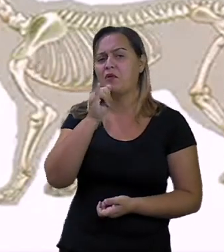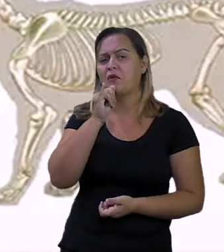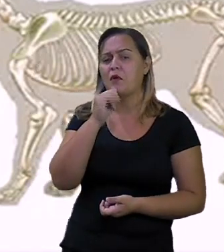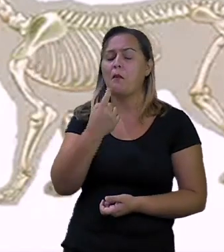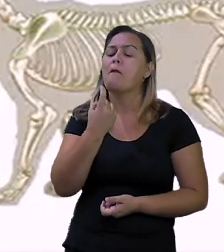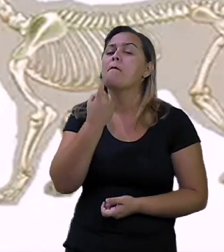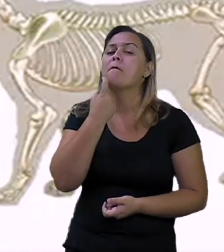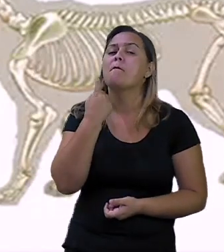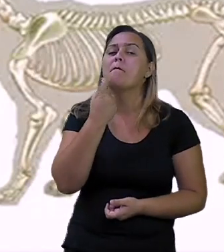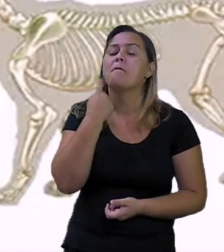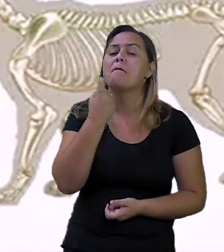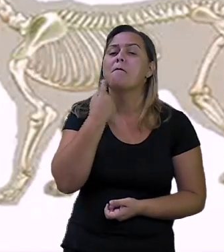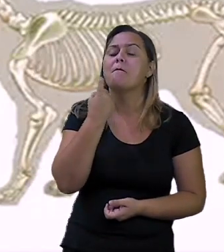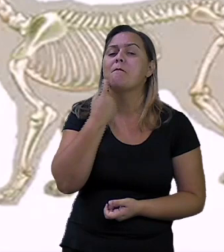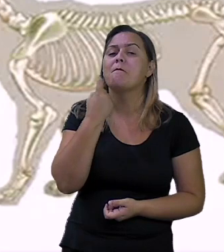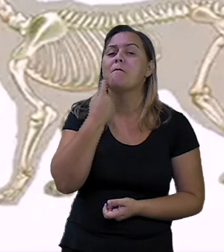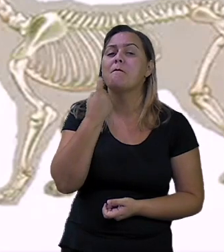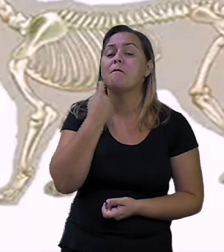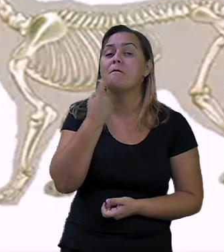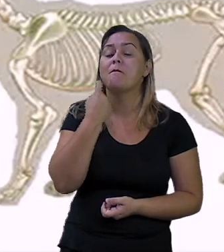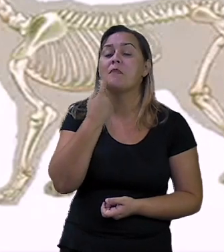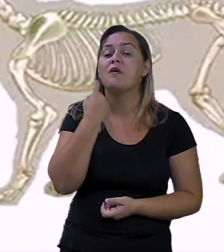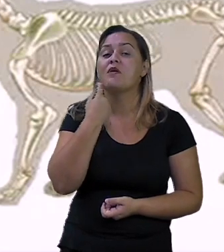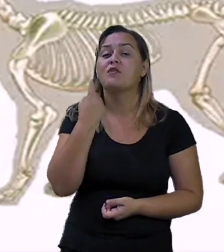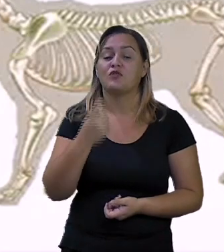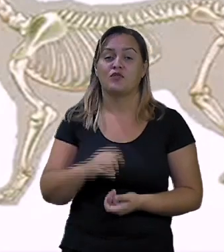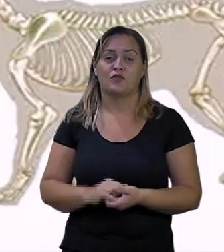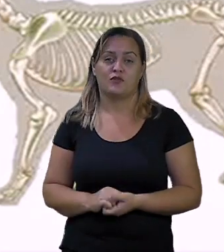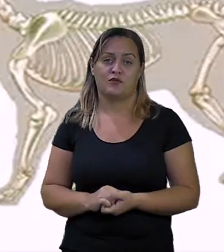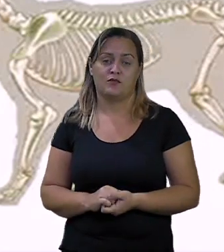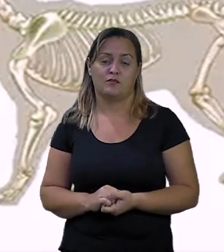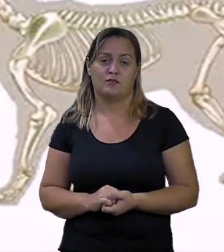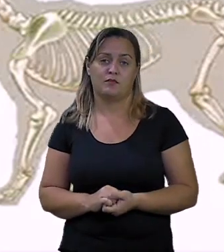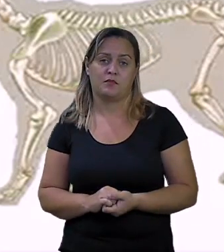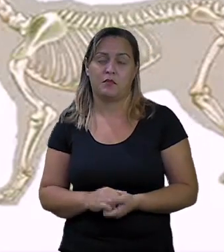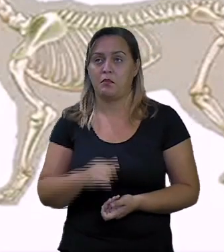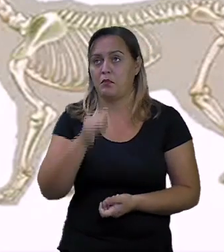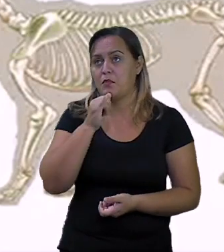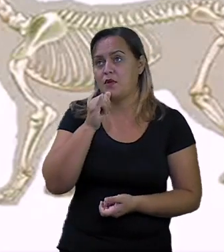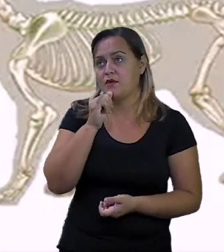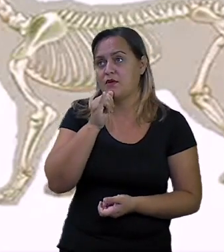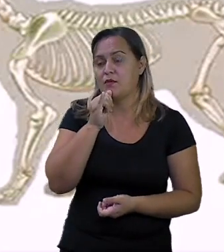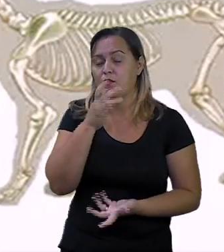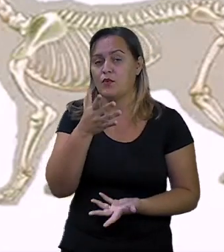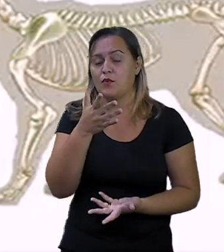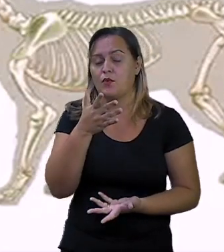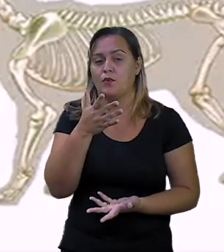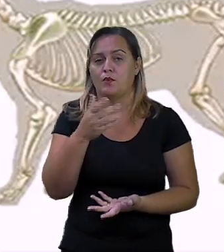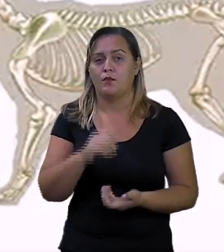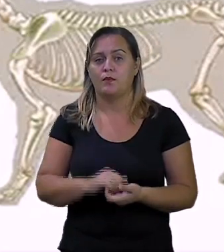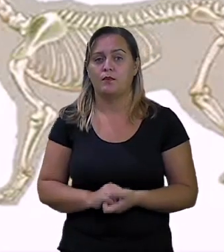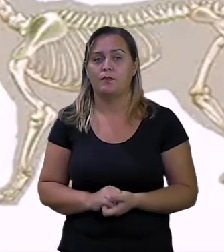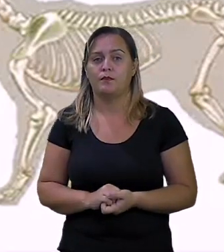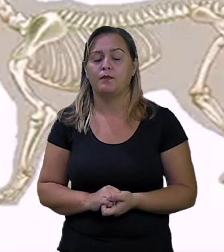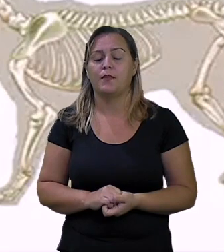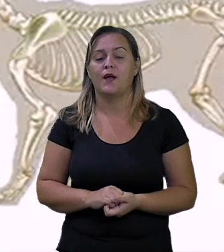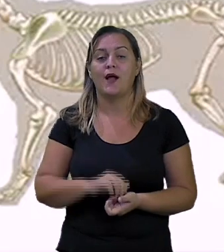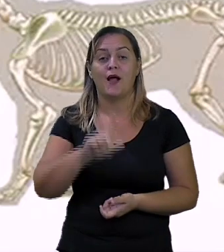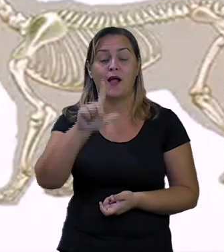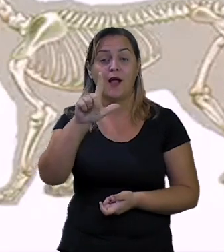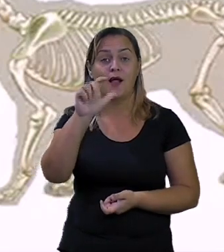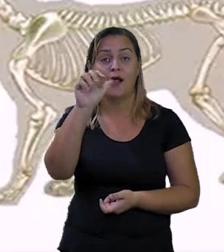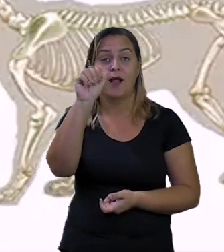primitivos desprovidos de mandíbula e maxila as lampreias são